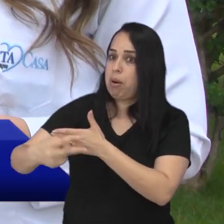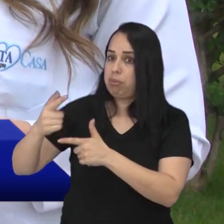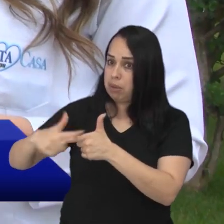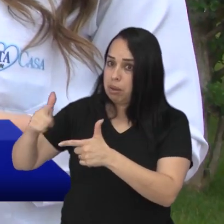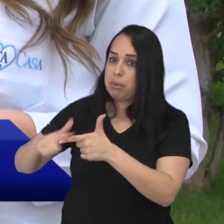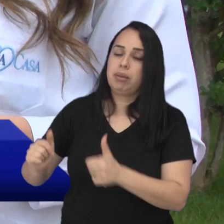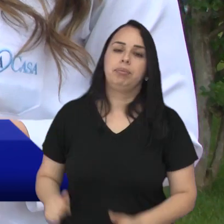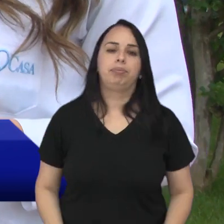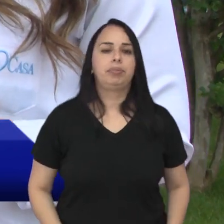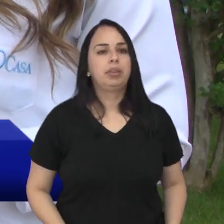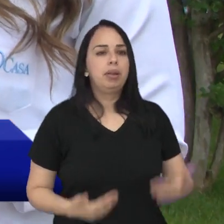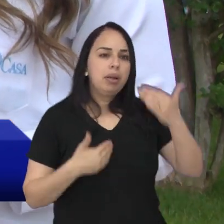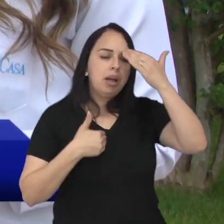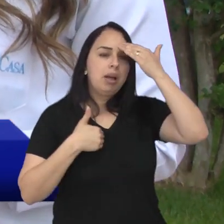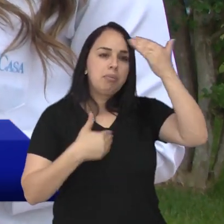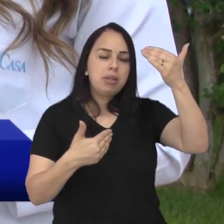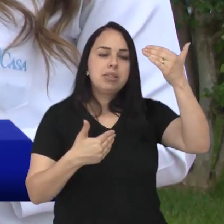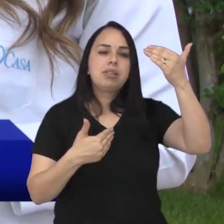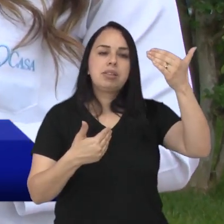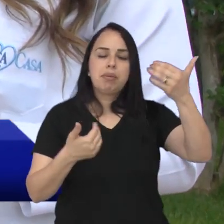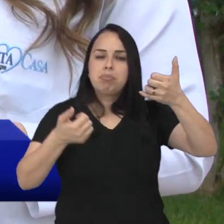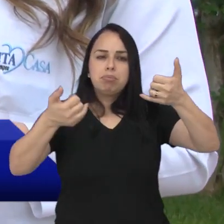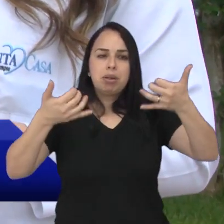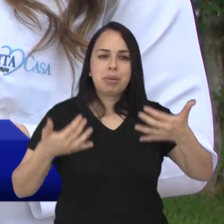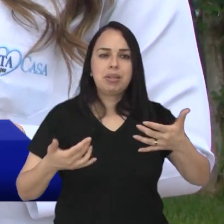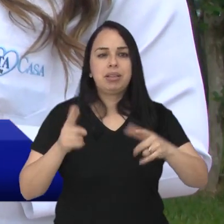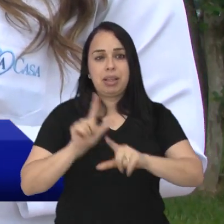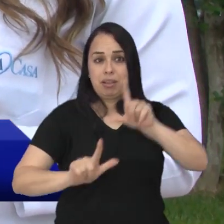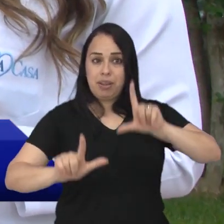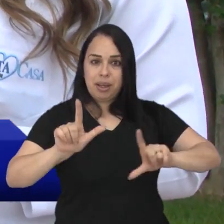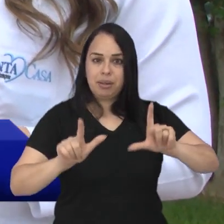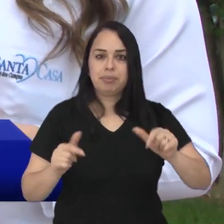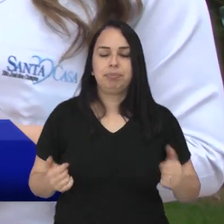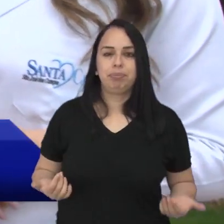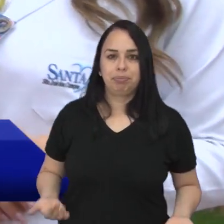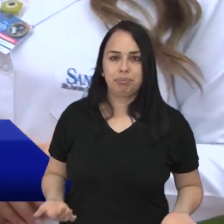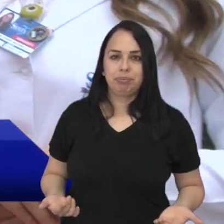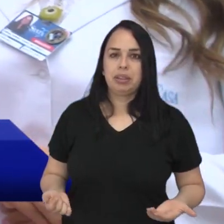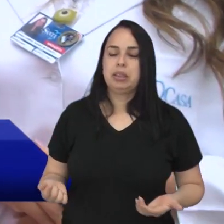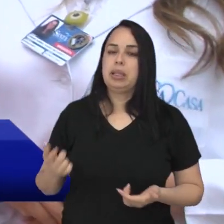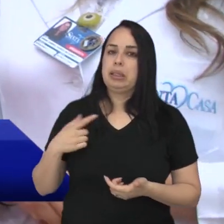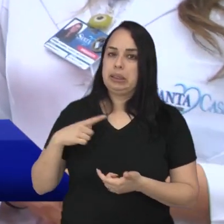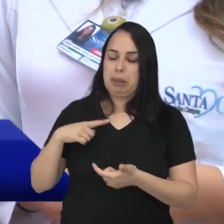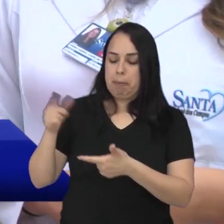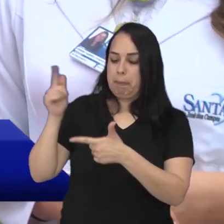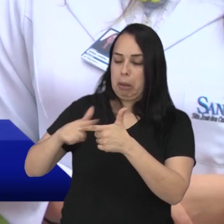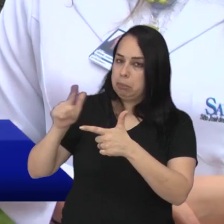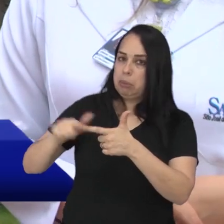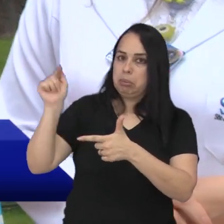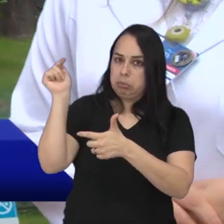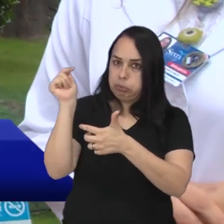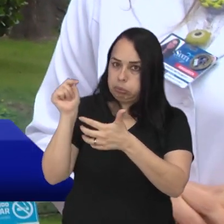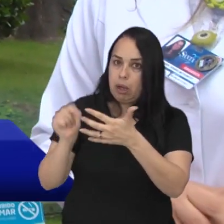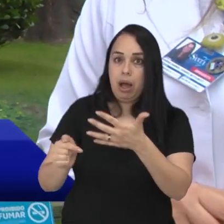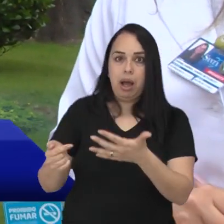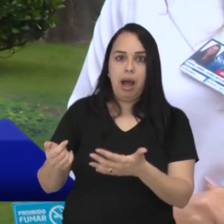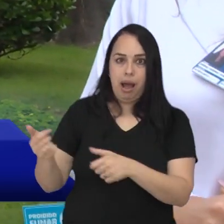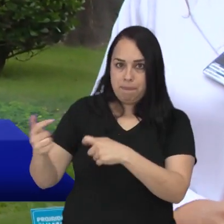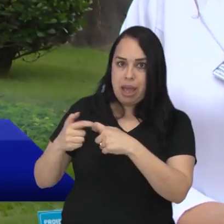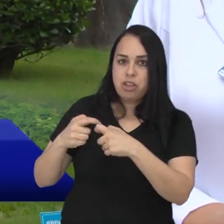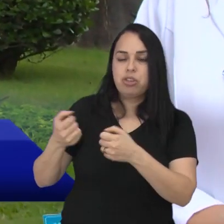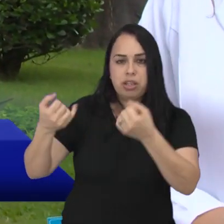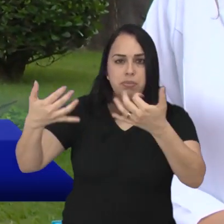nessa primeira infância. Tá certo. Muito obrigada pela sua participação aqui na TV Câmara, doutora. Uma série de problemas podem acontecer, como a